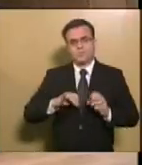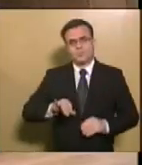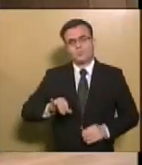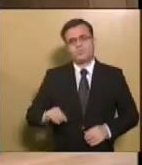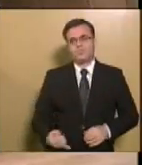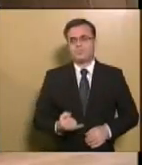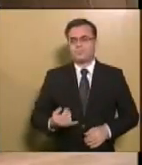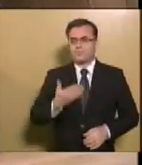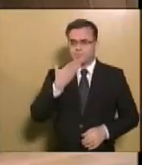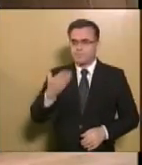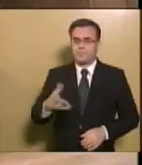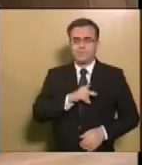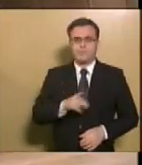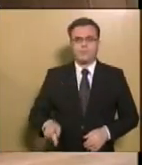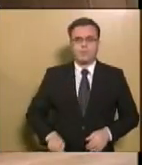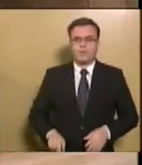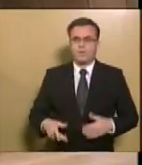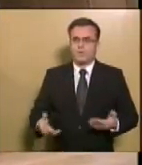ao presidente,